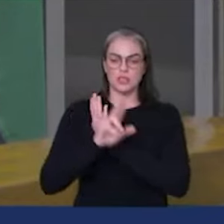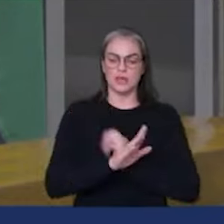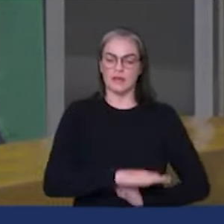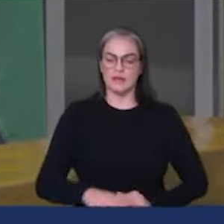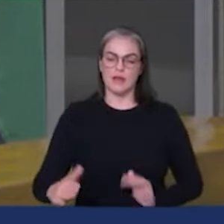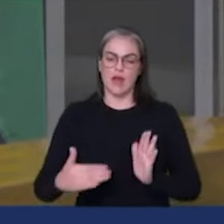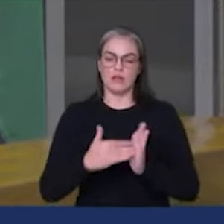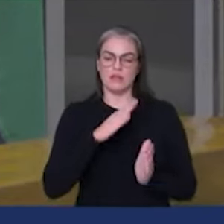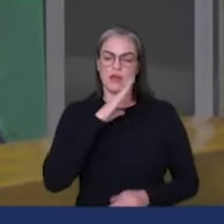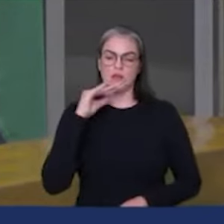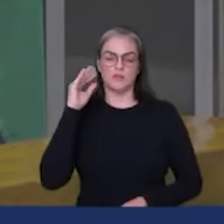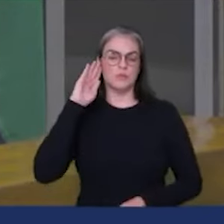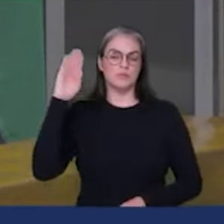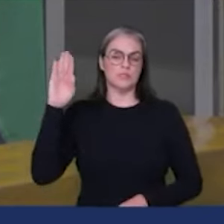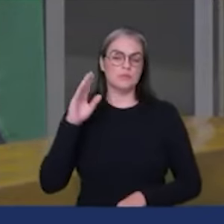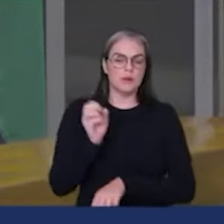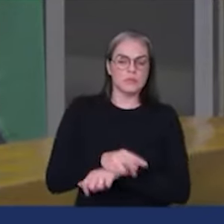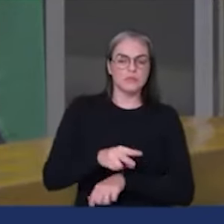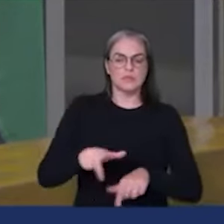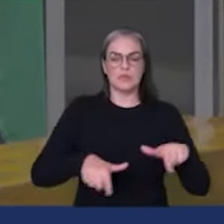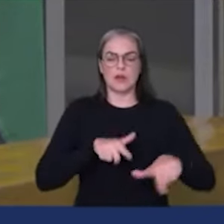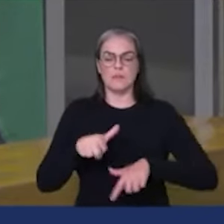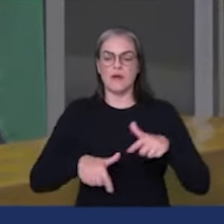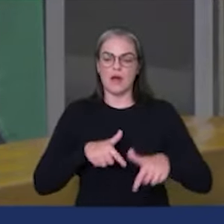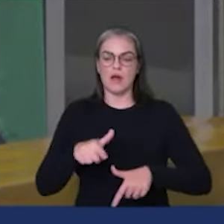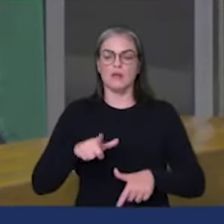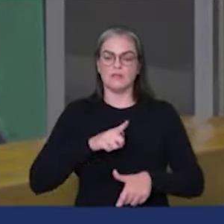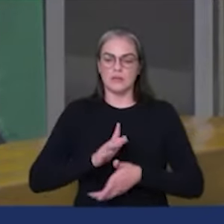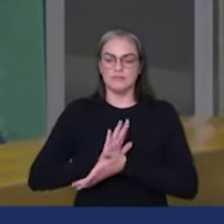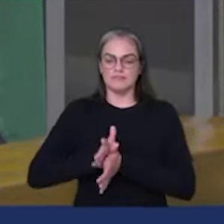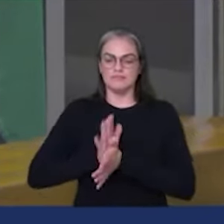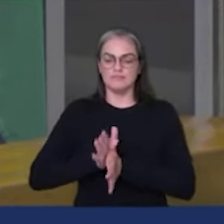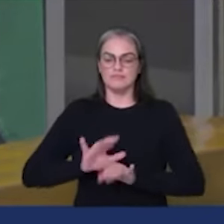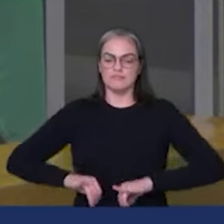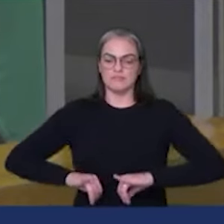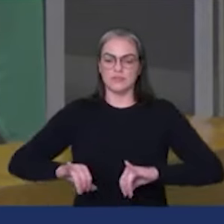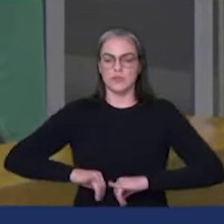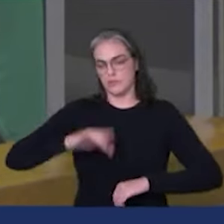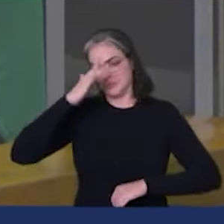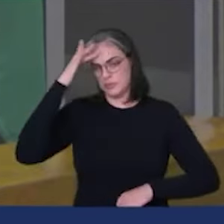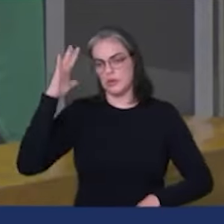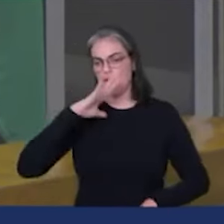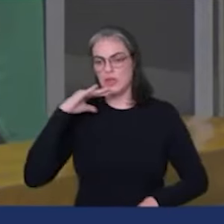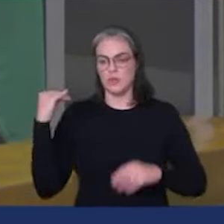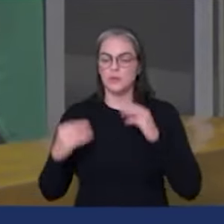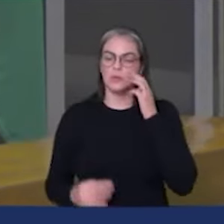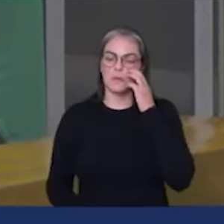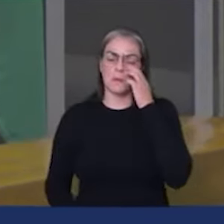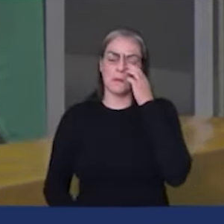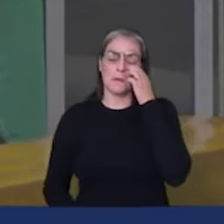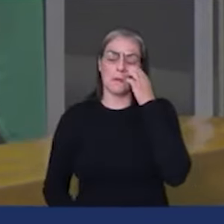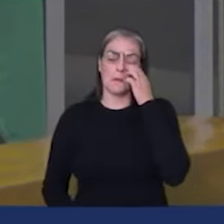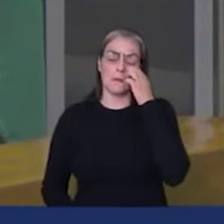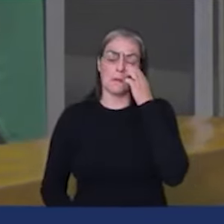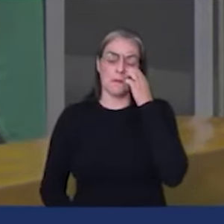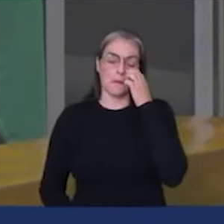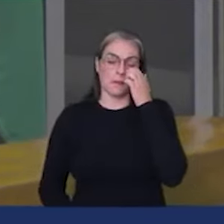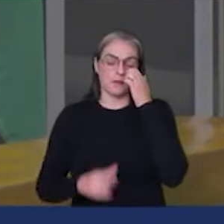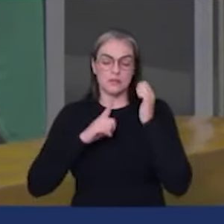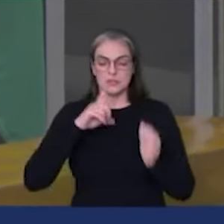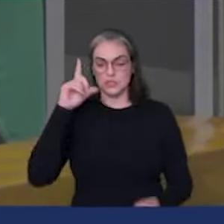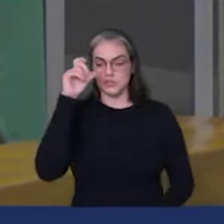adulta, principalmente no mercado de trabalho, que costuma massacrar o adulto com TDAH, que tem diversas dificuldades de se adaptar,